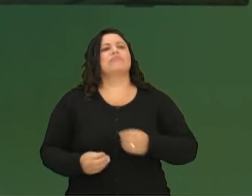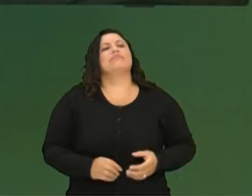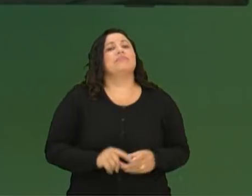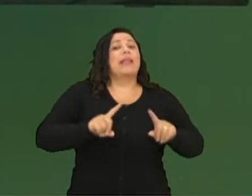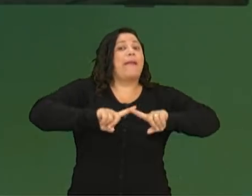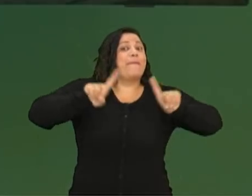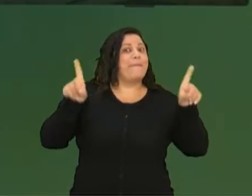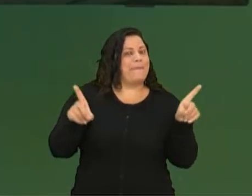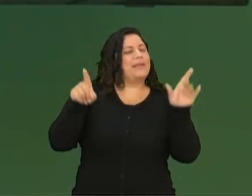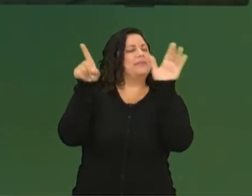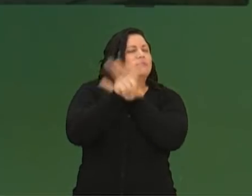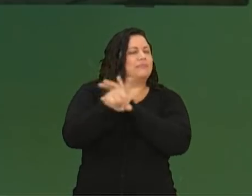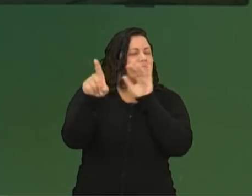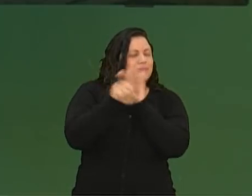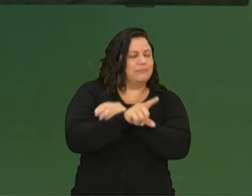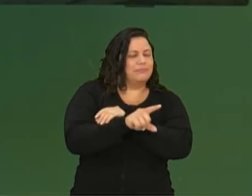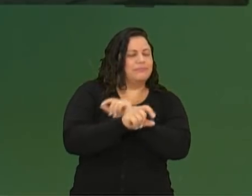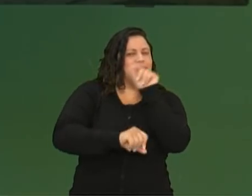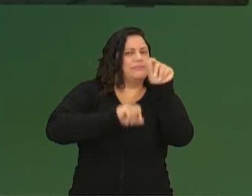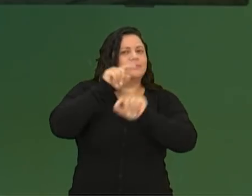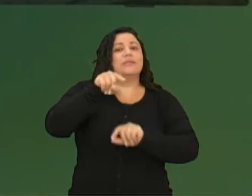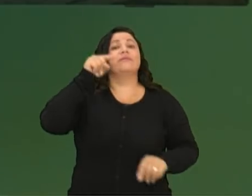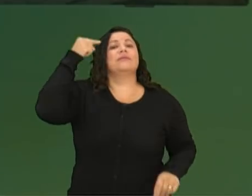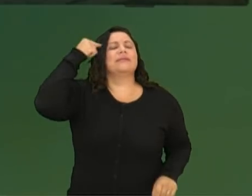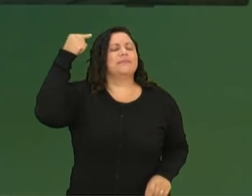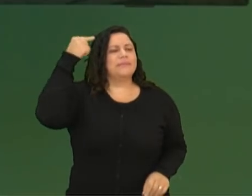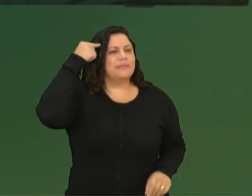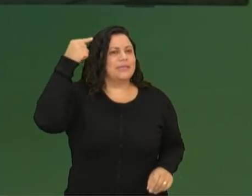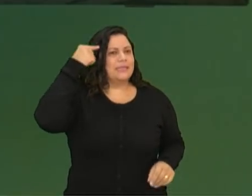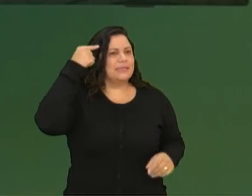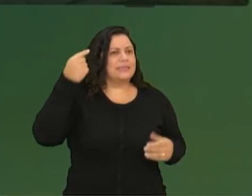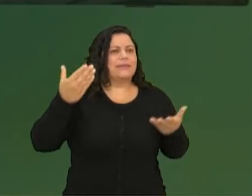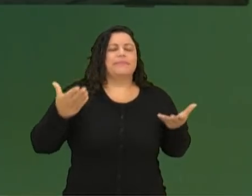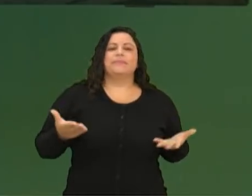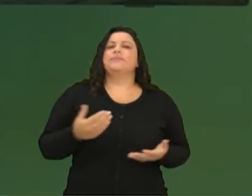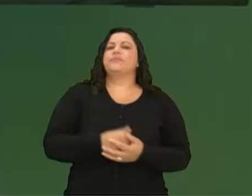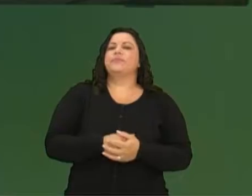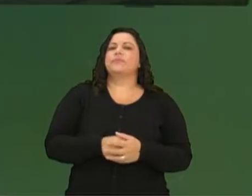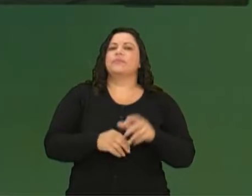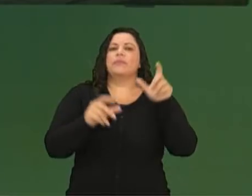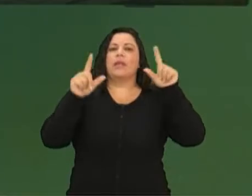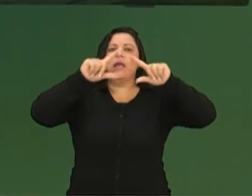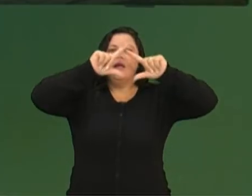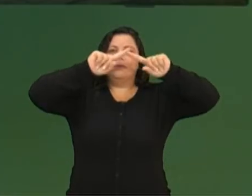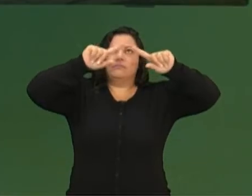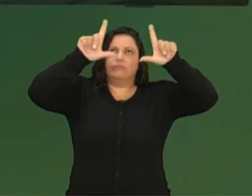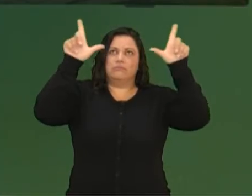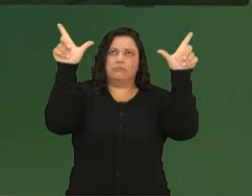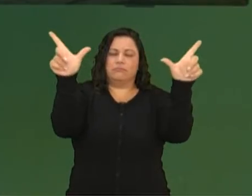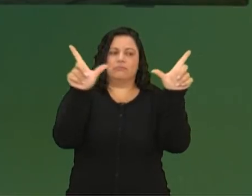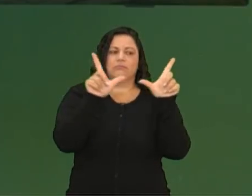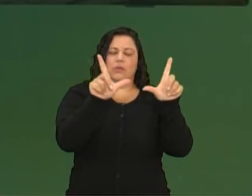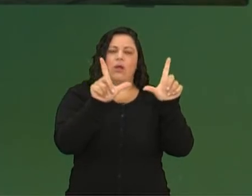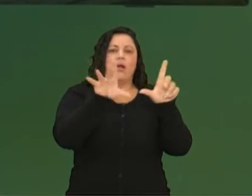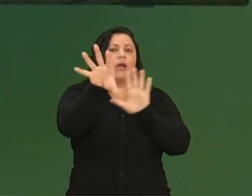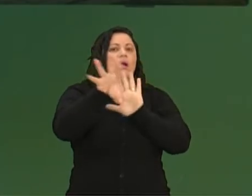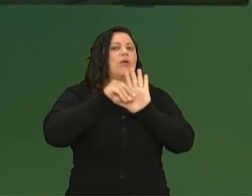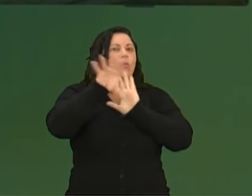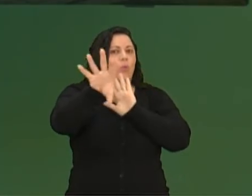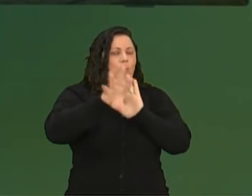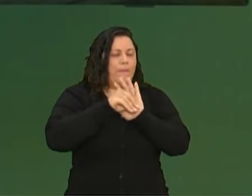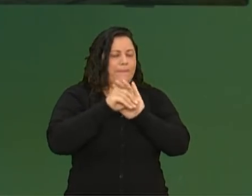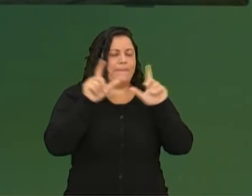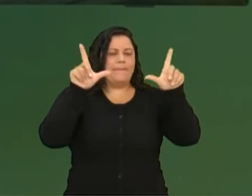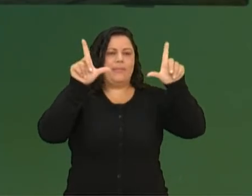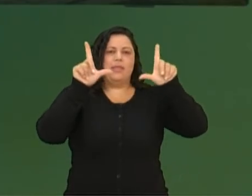Mais uma questãozinha aqui para você pensar um pouquinho agora. Você vai completar essa tabela, tá? Copia ela aí e